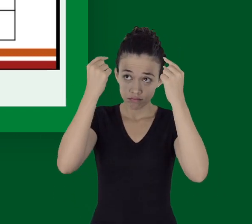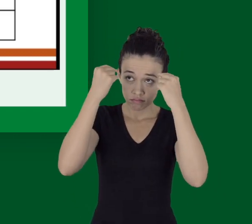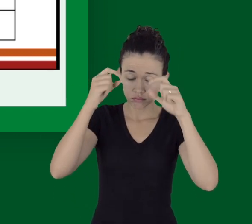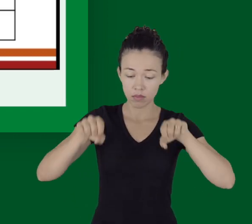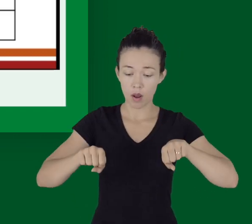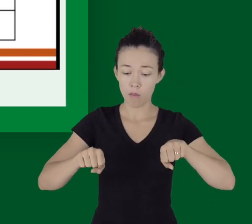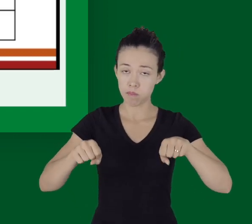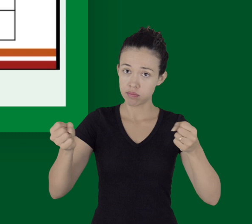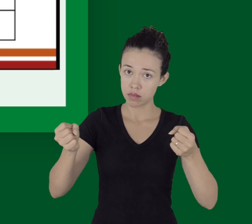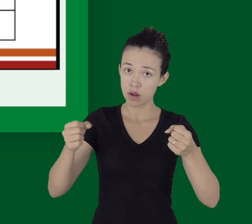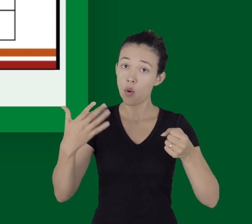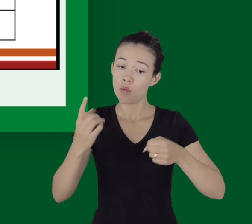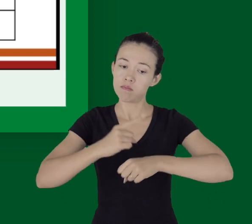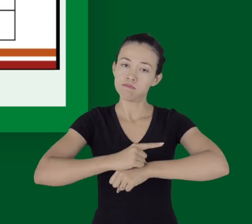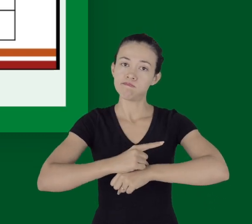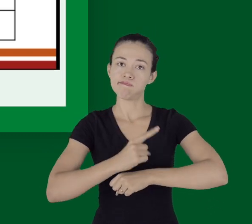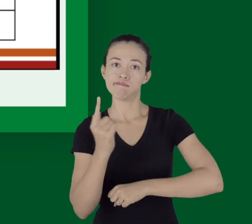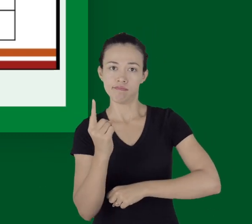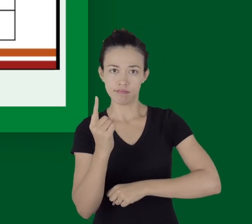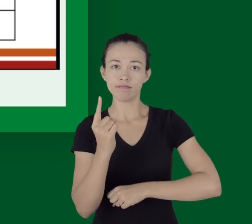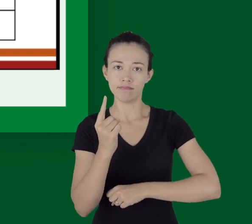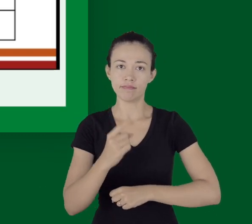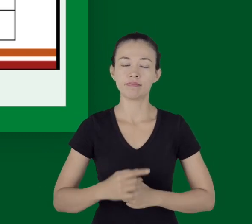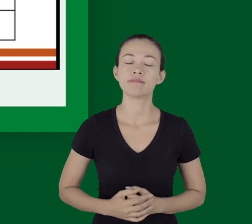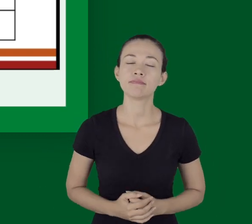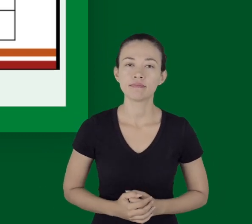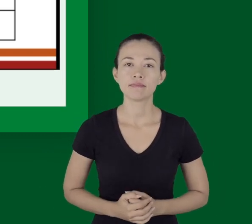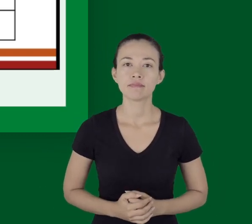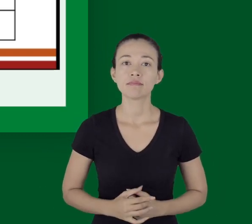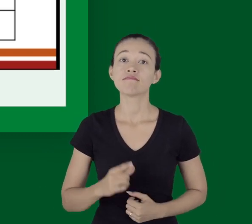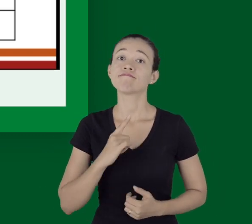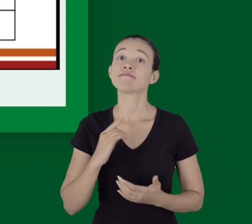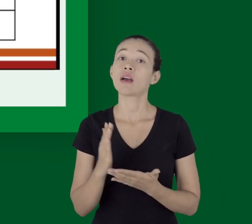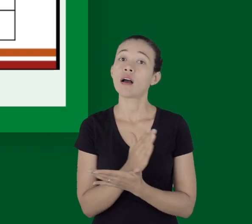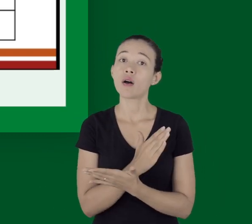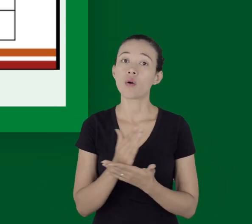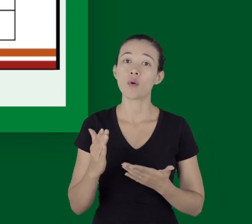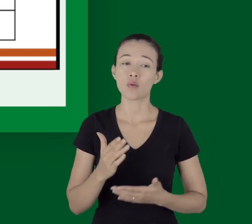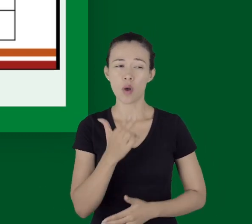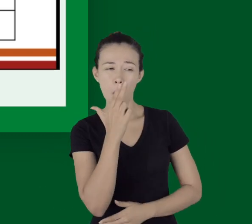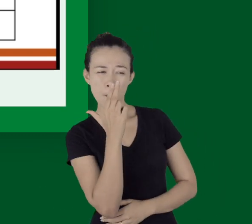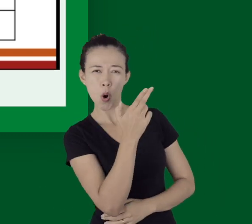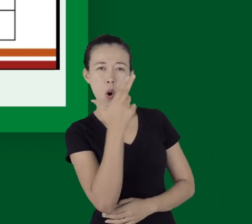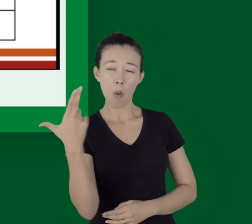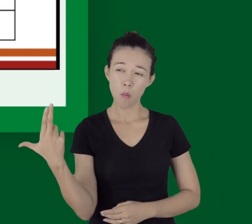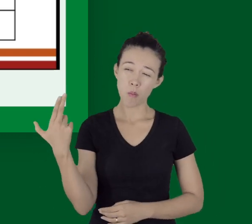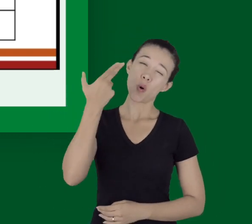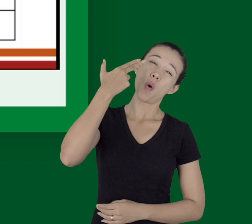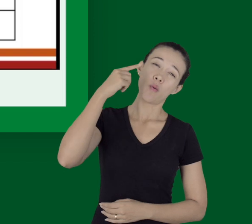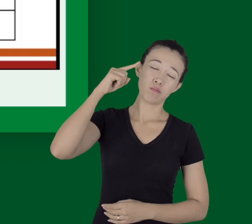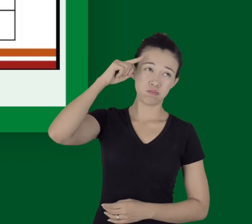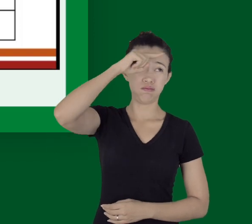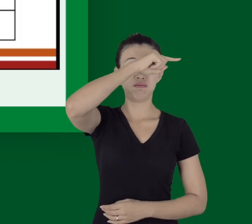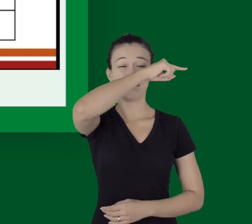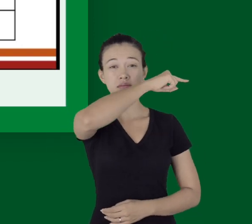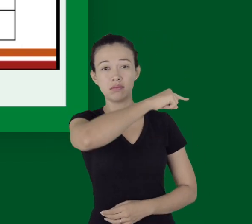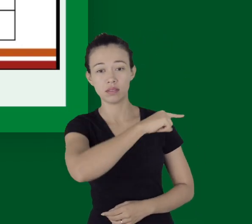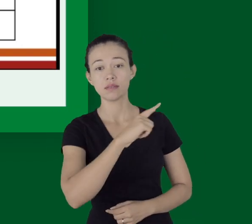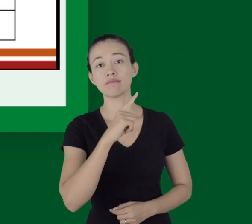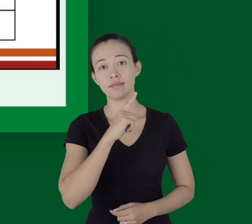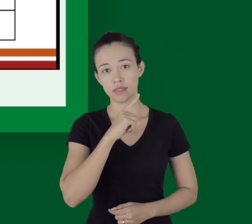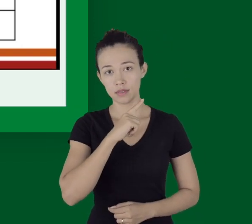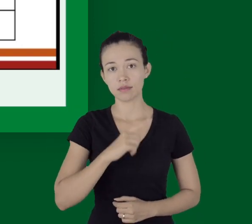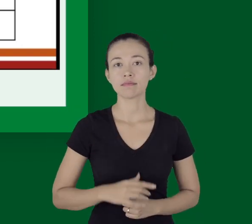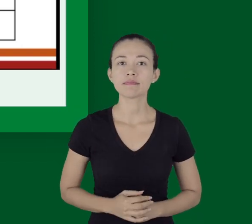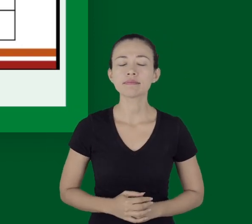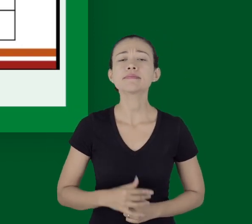De forma sistemática, nível mecânico, né? Dentro do mecanismo, eu posso ter uma fratura aberta ou fechada, né? Normalmente,